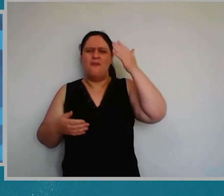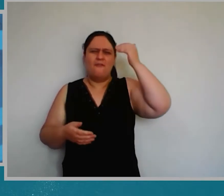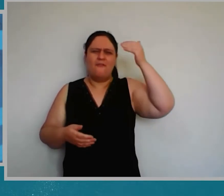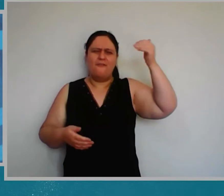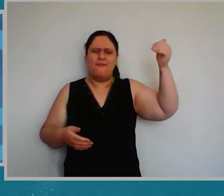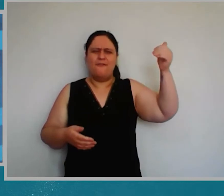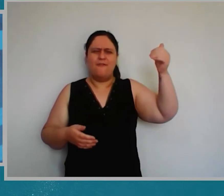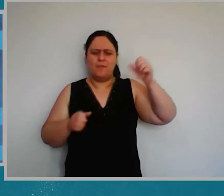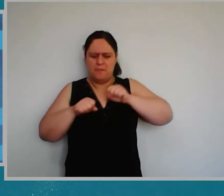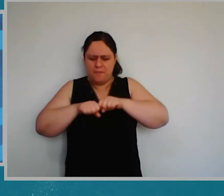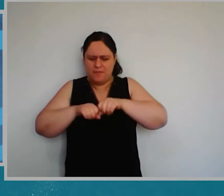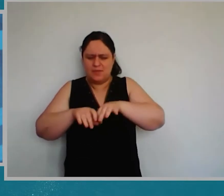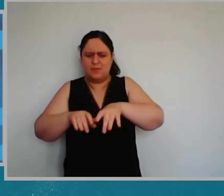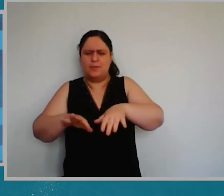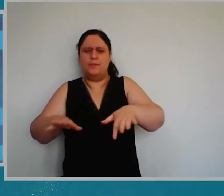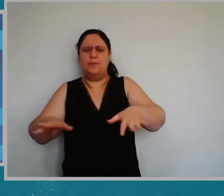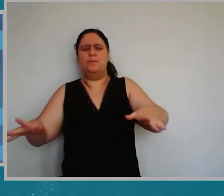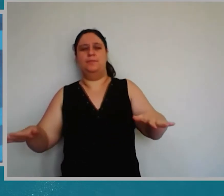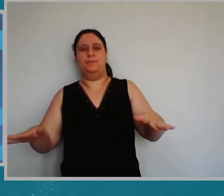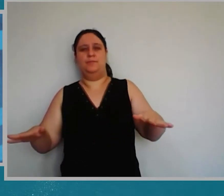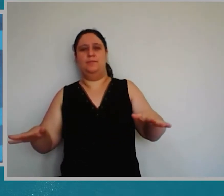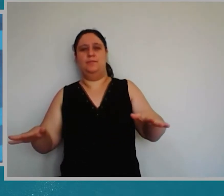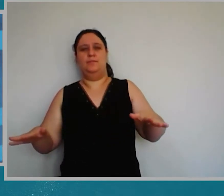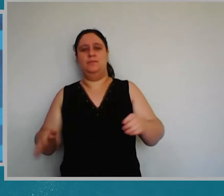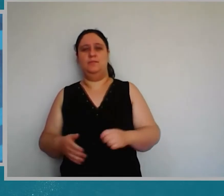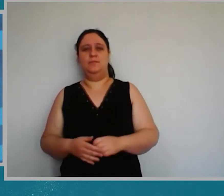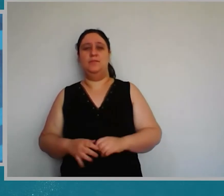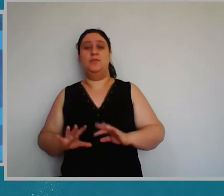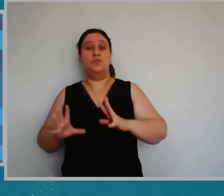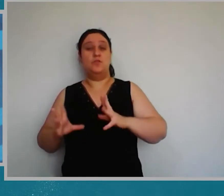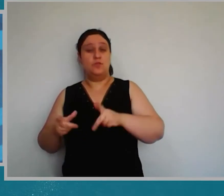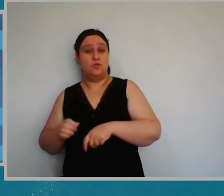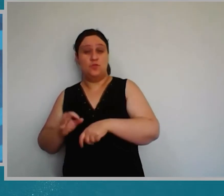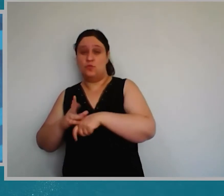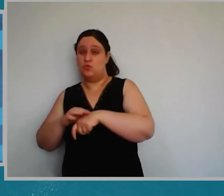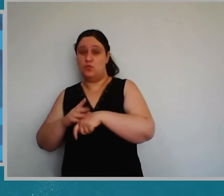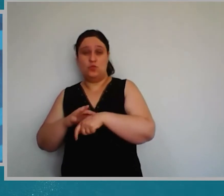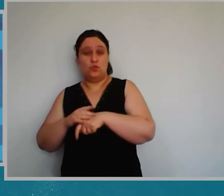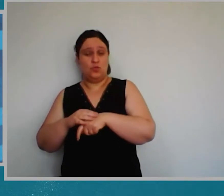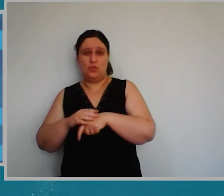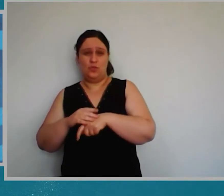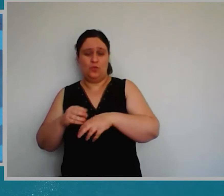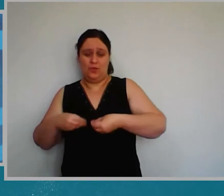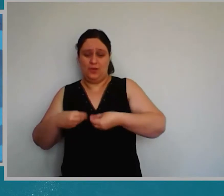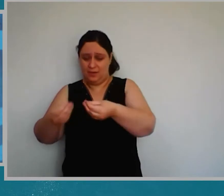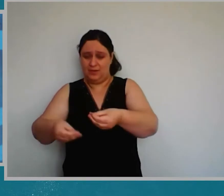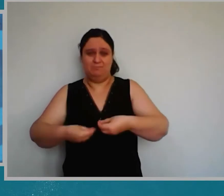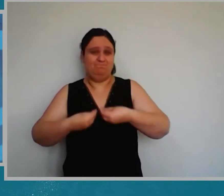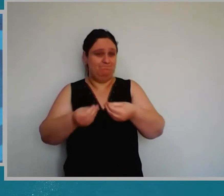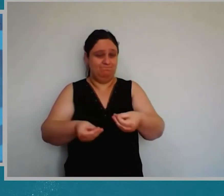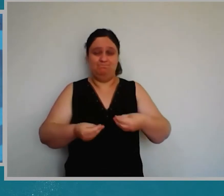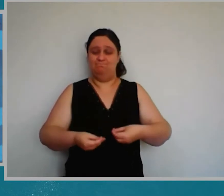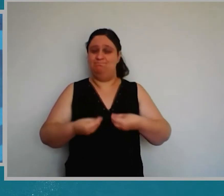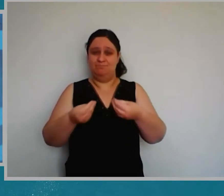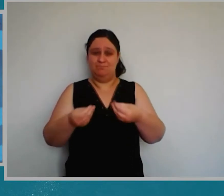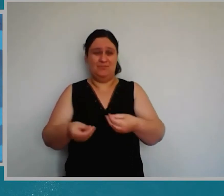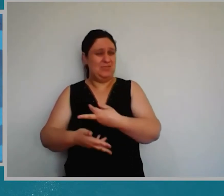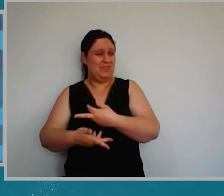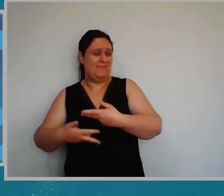Síria. Trouxeram-lhe então todos os doentes, acometidos de várias enfermidades e